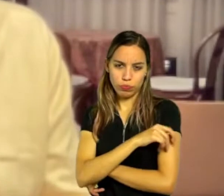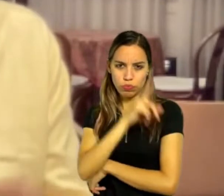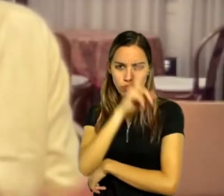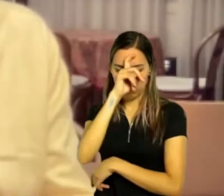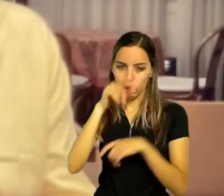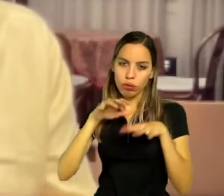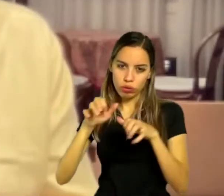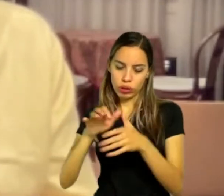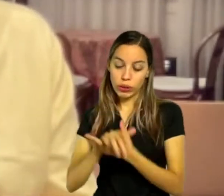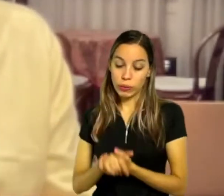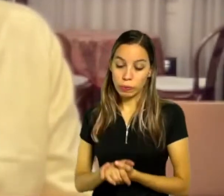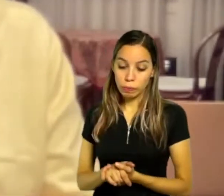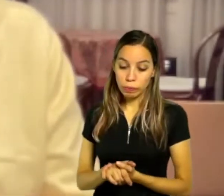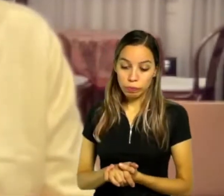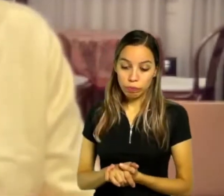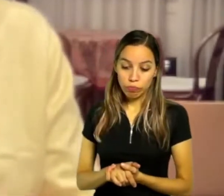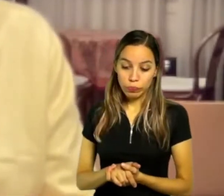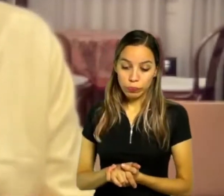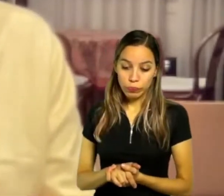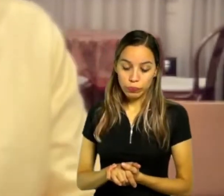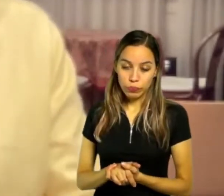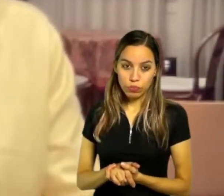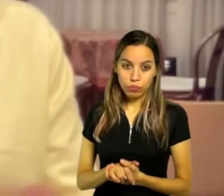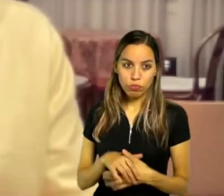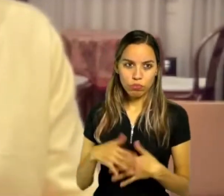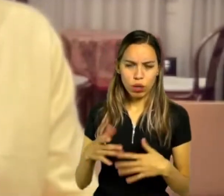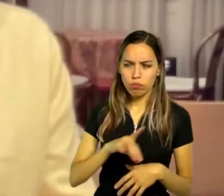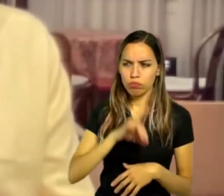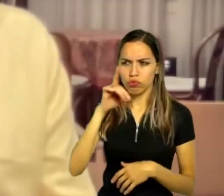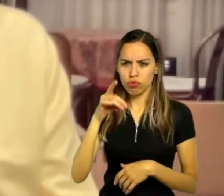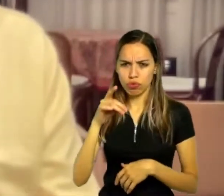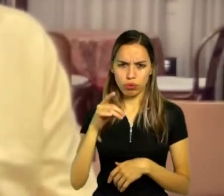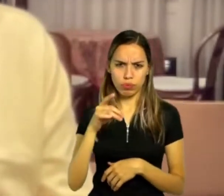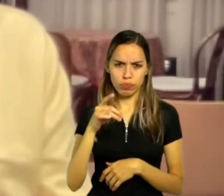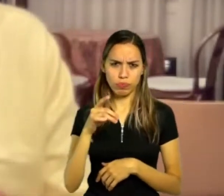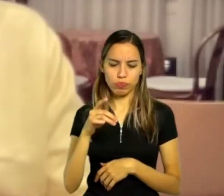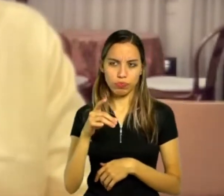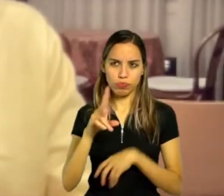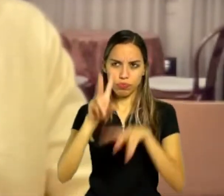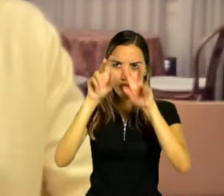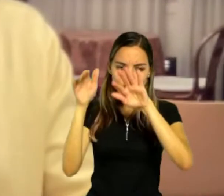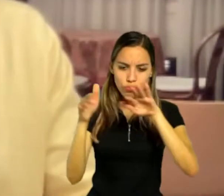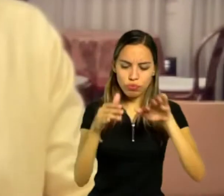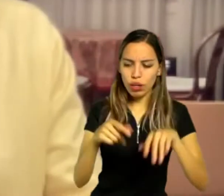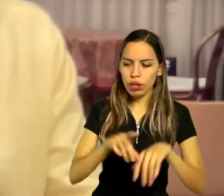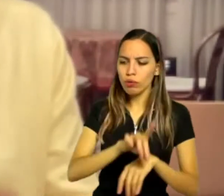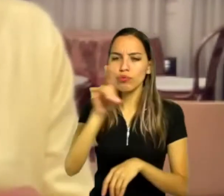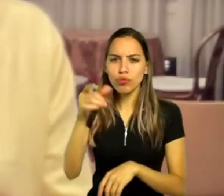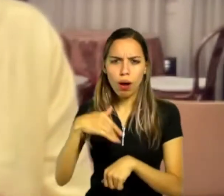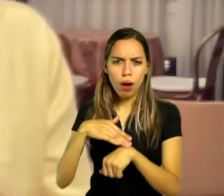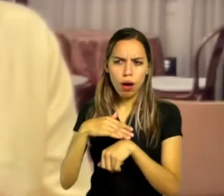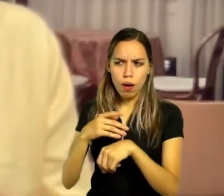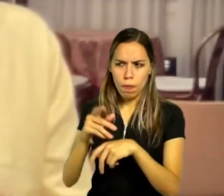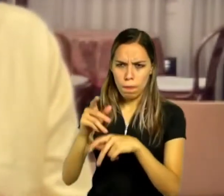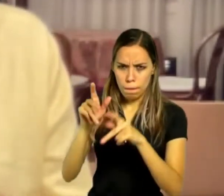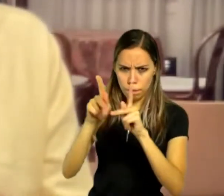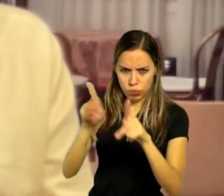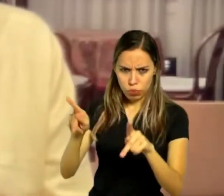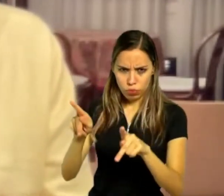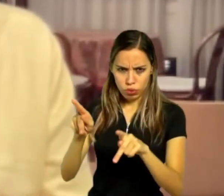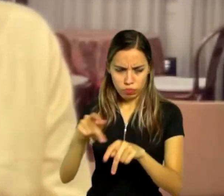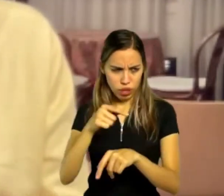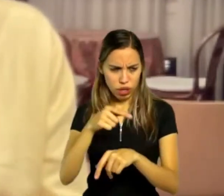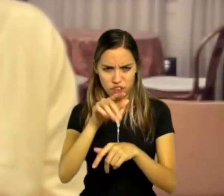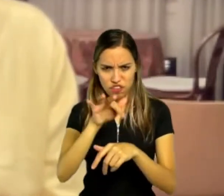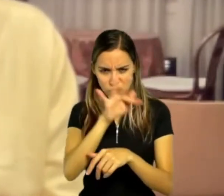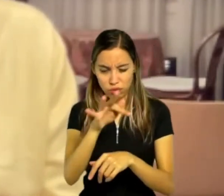Quando uma vez conversando com um professor da faculdade, com quem eu tinha mais intimidade, eu falei, eu estou indo para o Hospital do